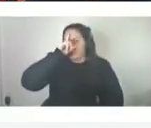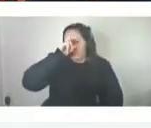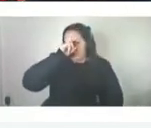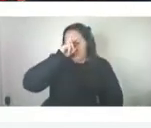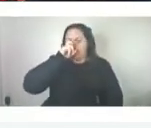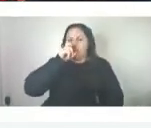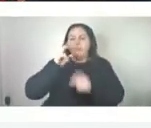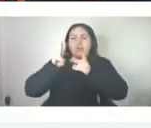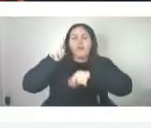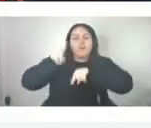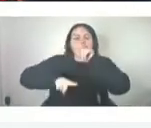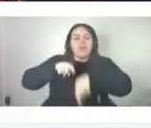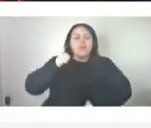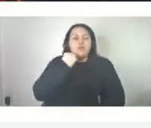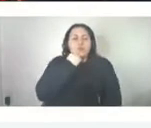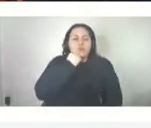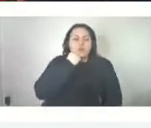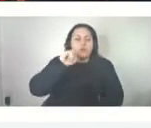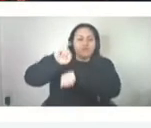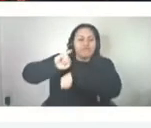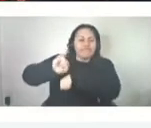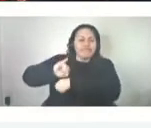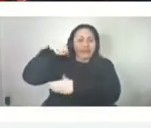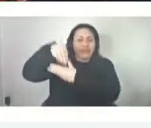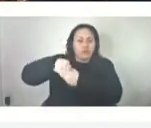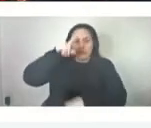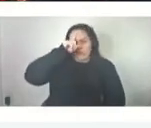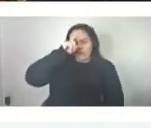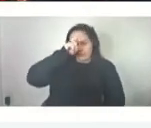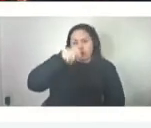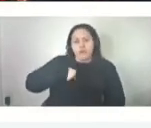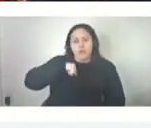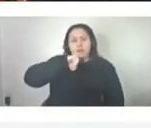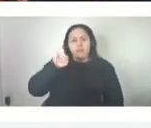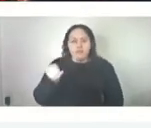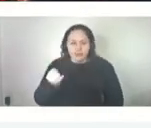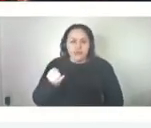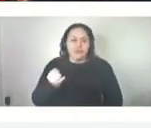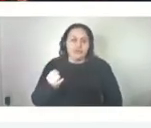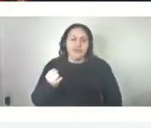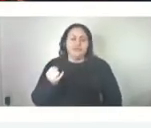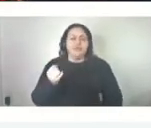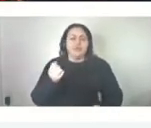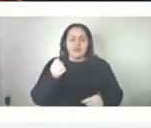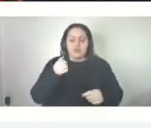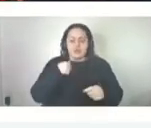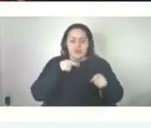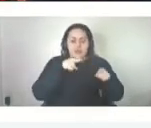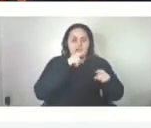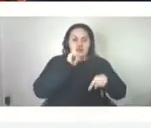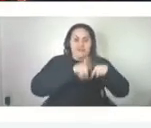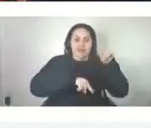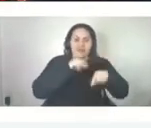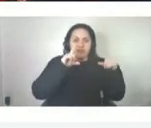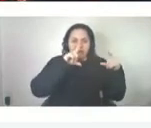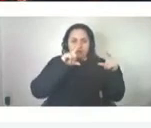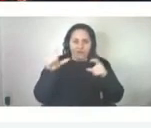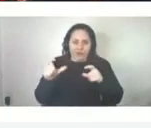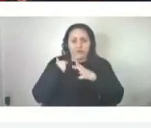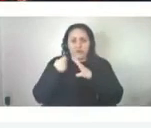do hospital. Isso aí eu construí essa imagem para ser radiografada e eu transformar num poema objeto, que o resultado,